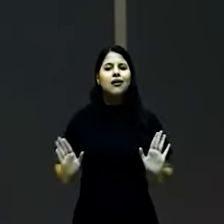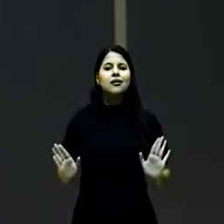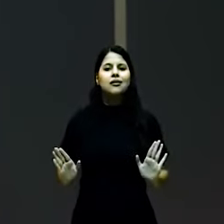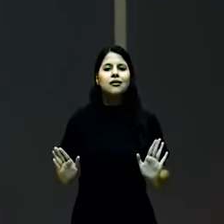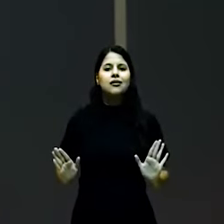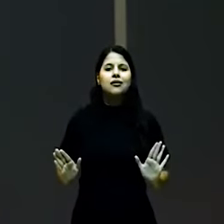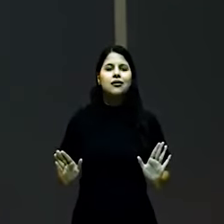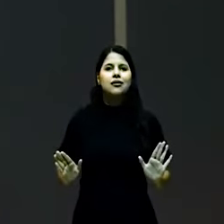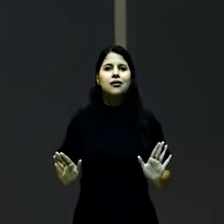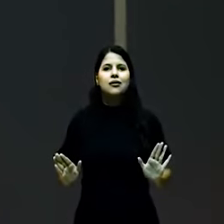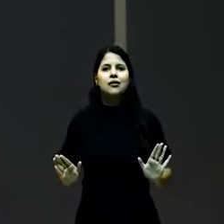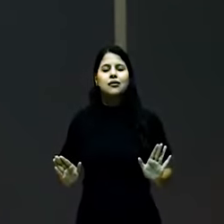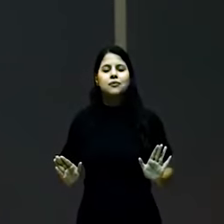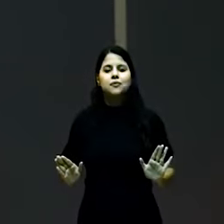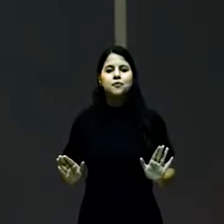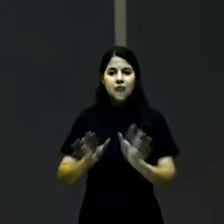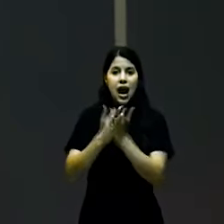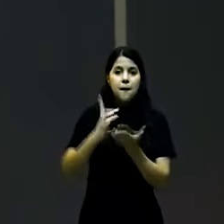tem um salmo que eu gosto muito,